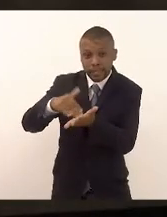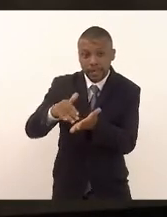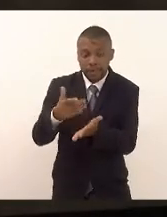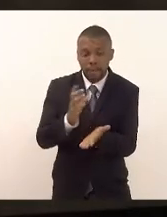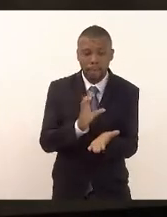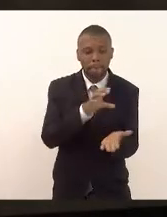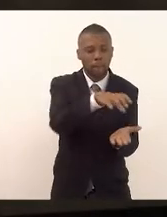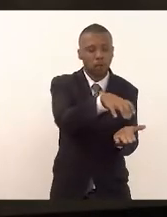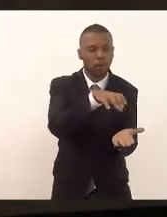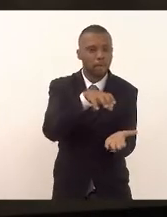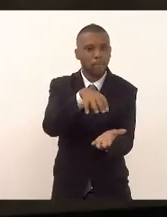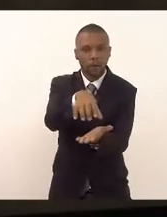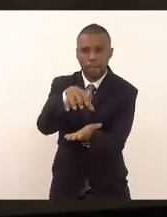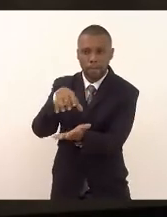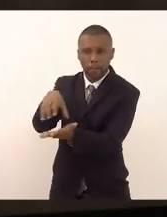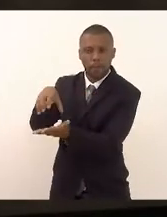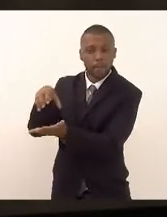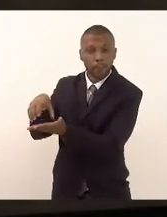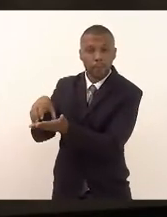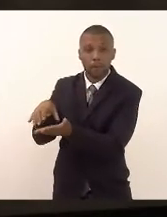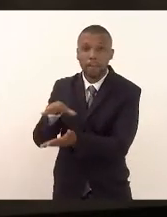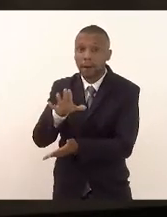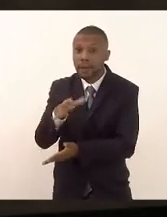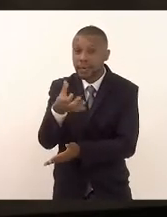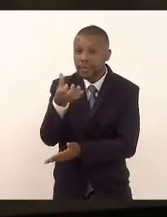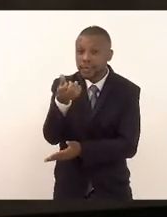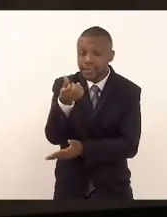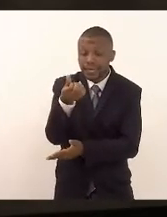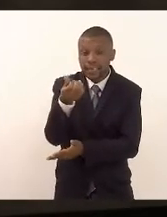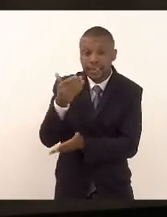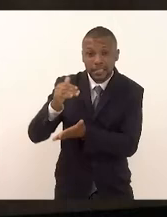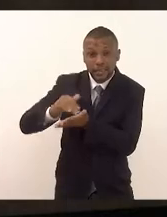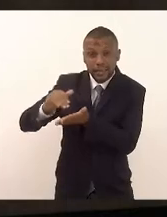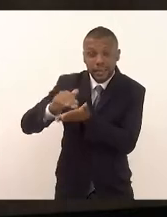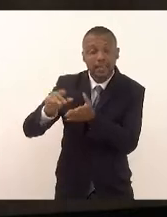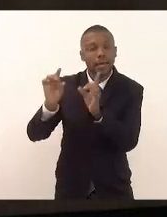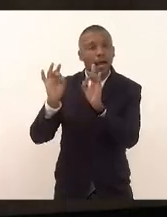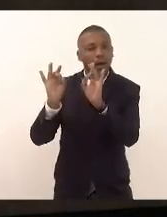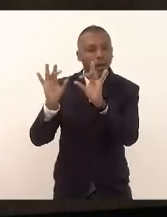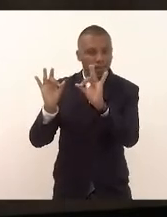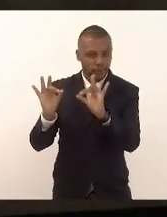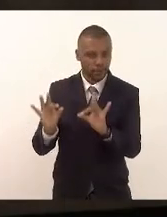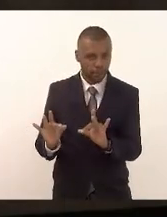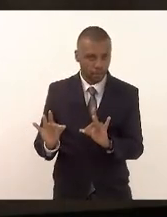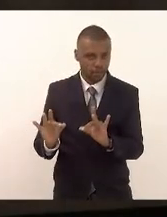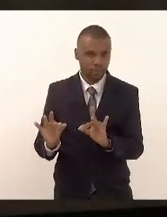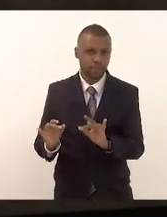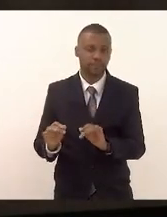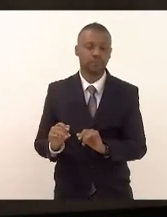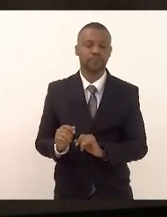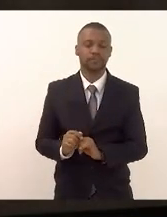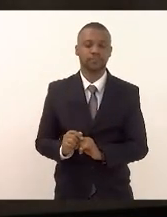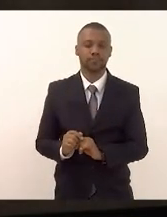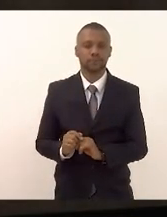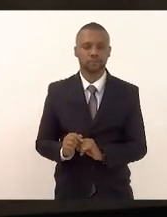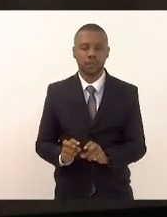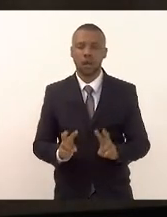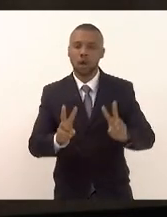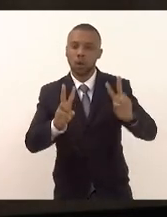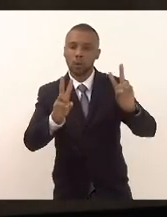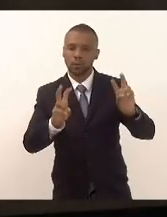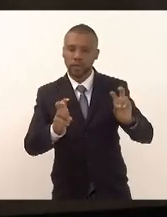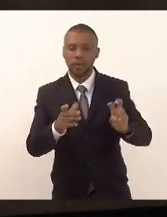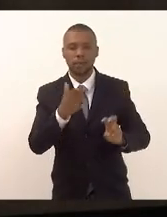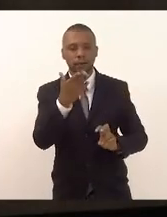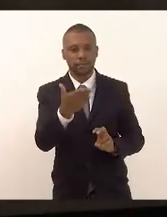31 secretarias, sendo 6 extraordinárias, né? O tema que Vossa